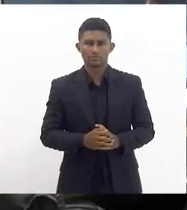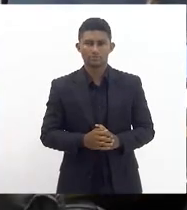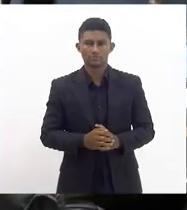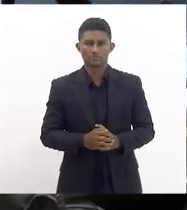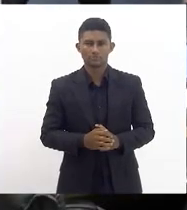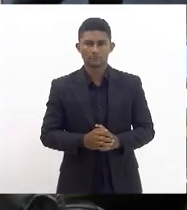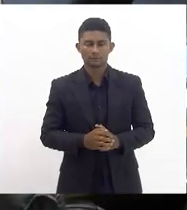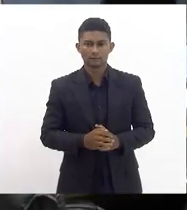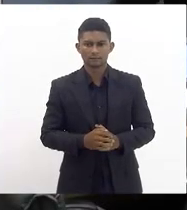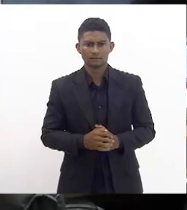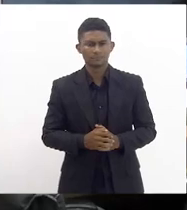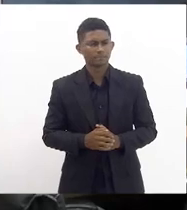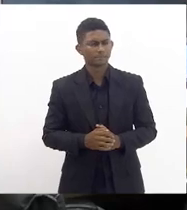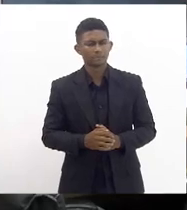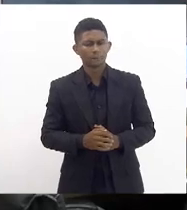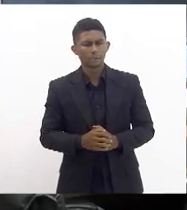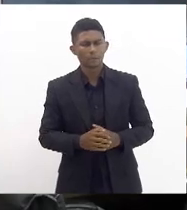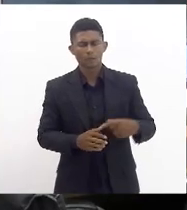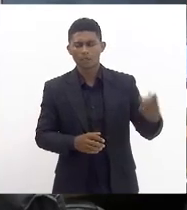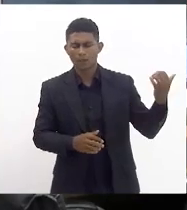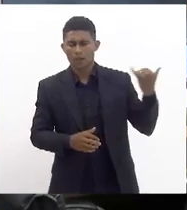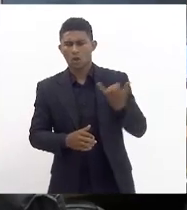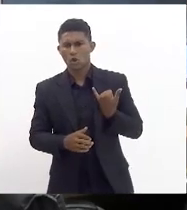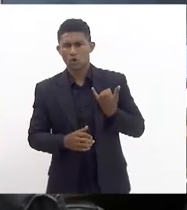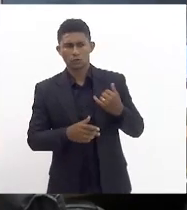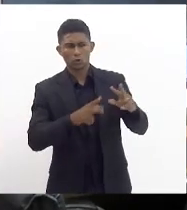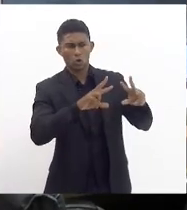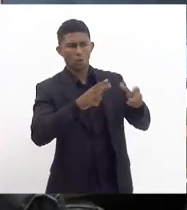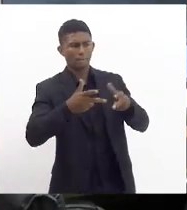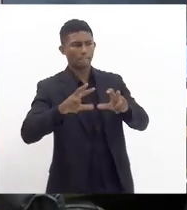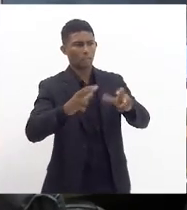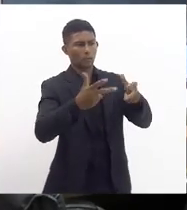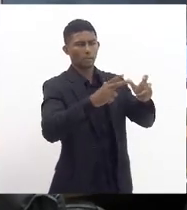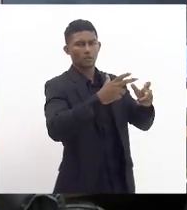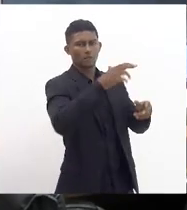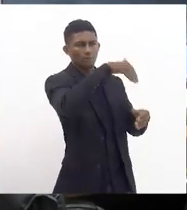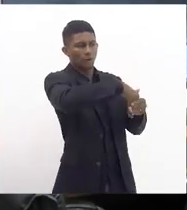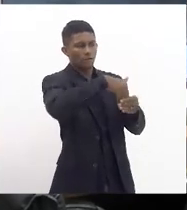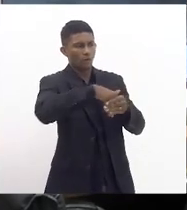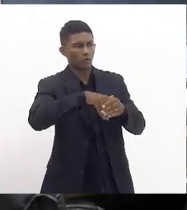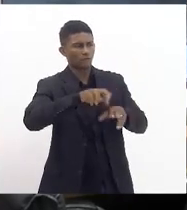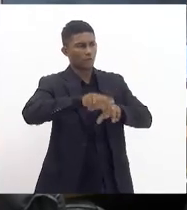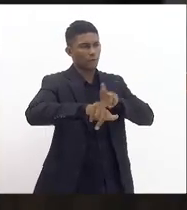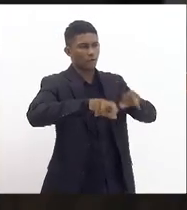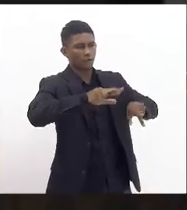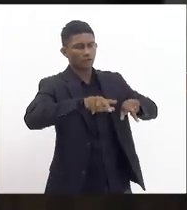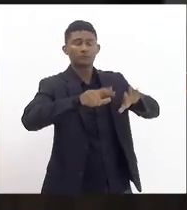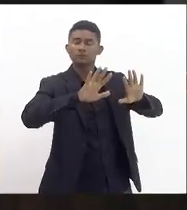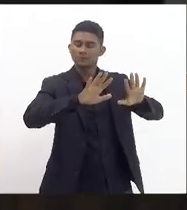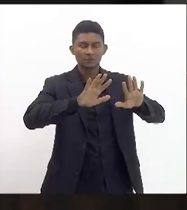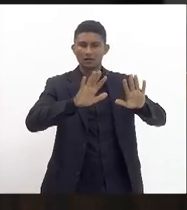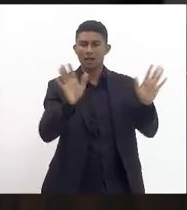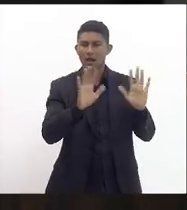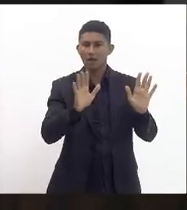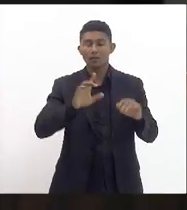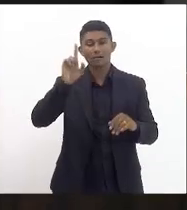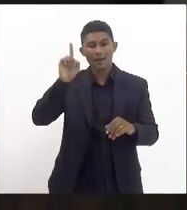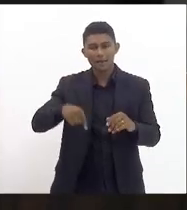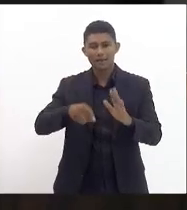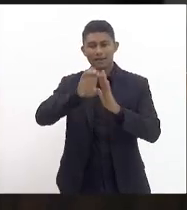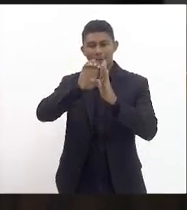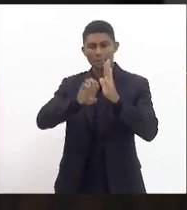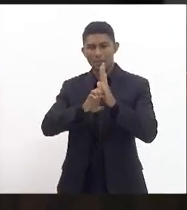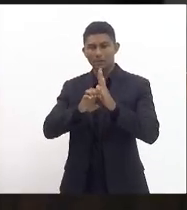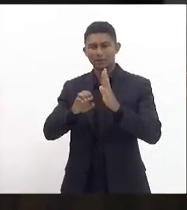Marquinhos está lembrando a questão do voto divergente nas comissões, mas nós vamos votar o parecer da comissão. Se é contrária a todas as emendas, vamos